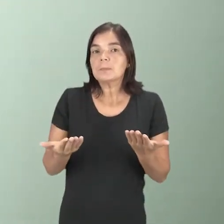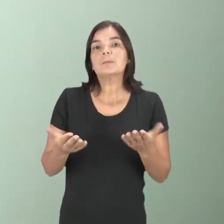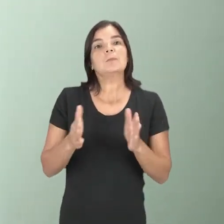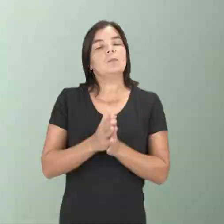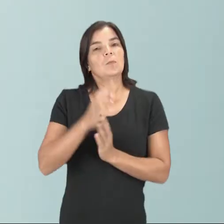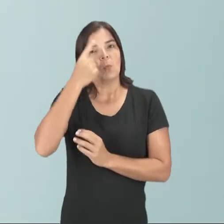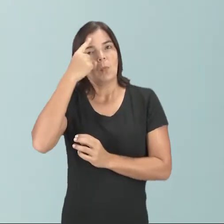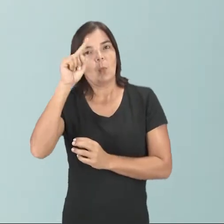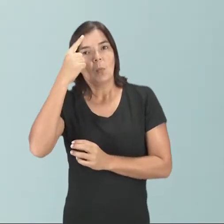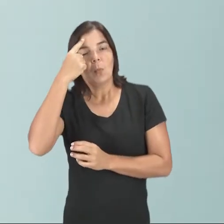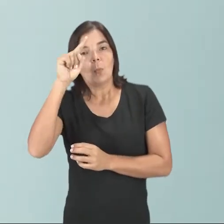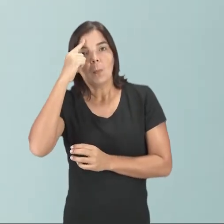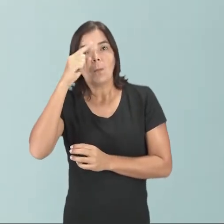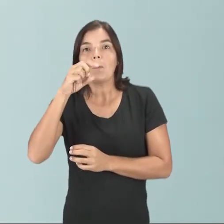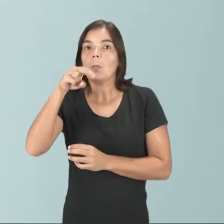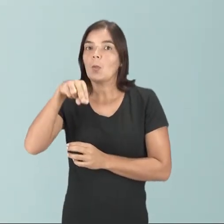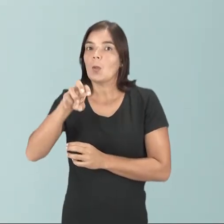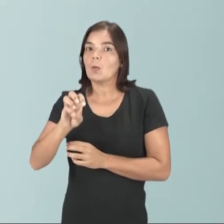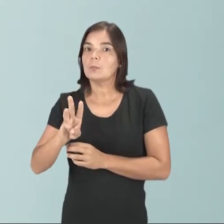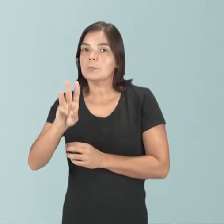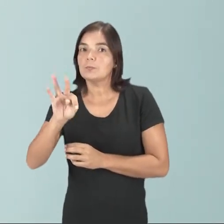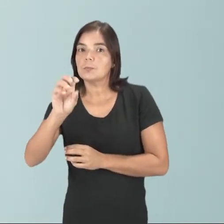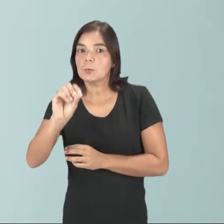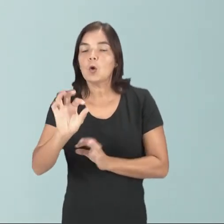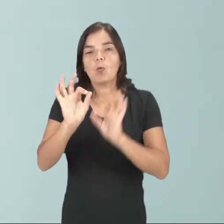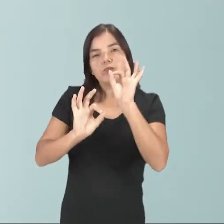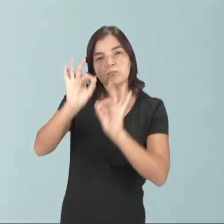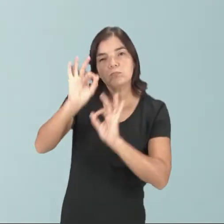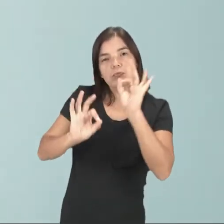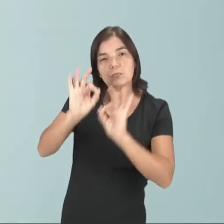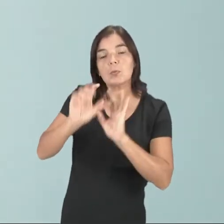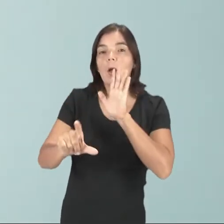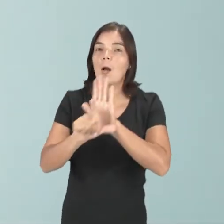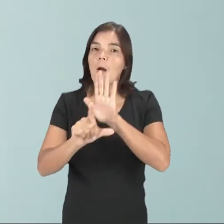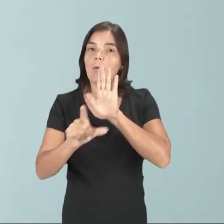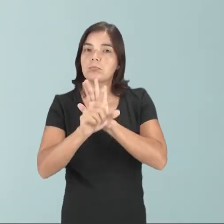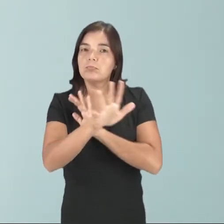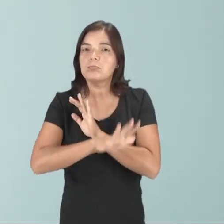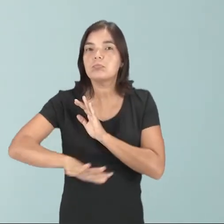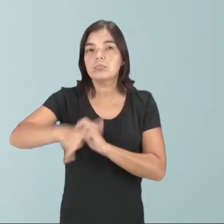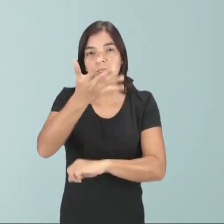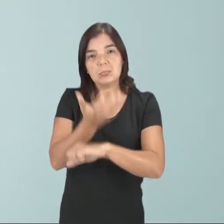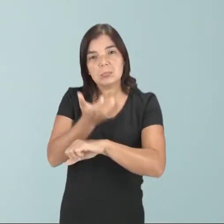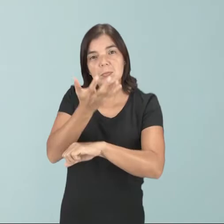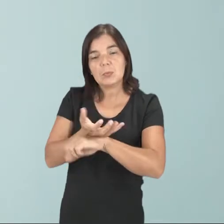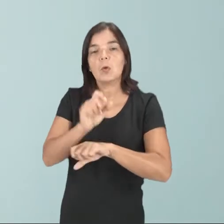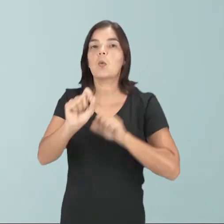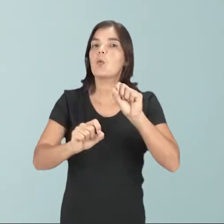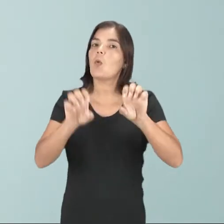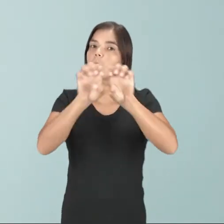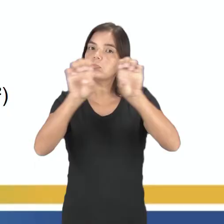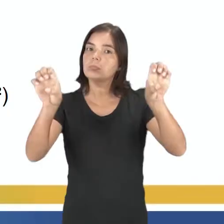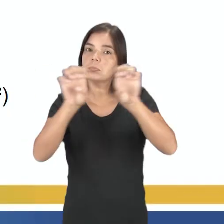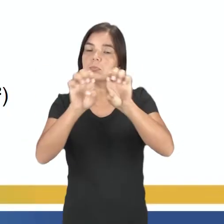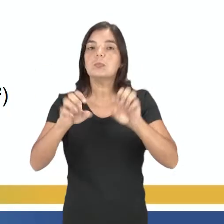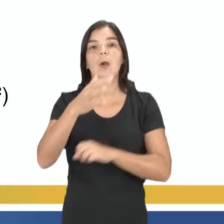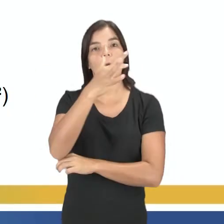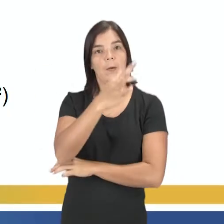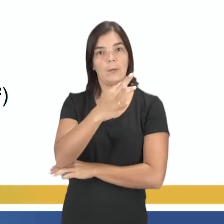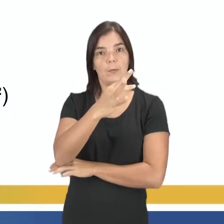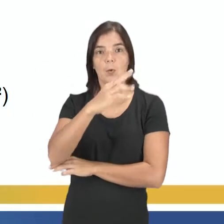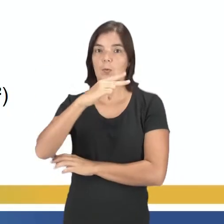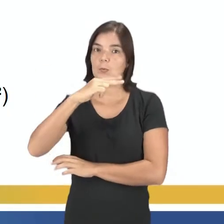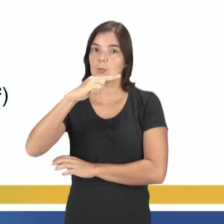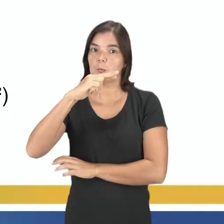Com as ideias de Kepler, Newton formulou essa lei da gravitação universal e ela é dada na seguinte equação. F